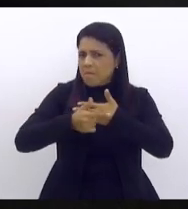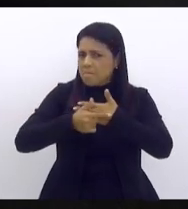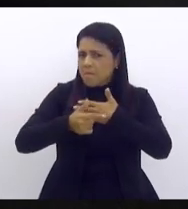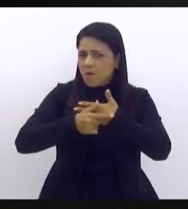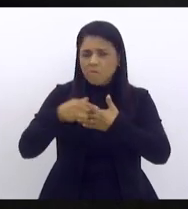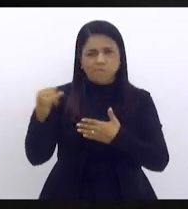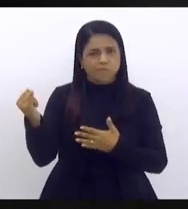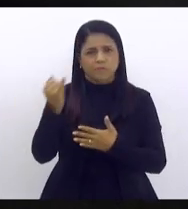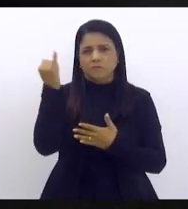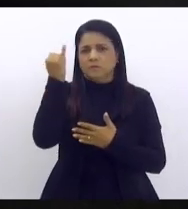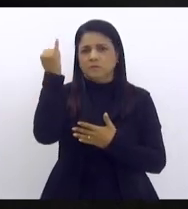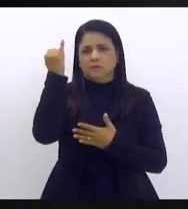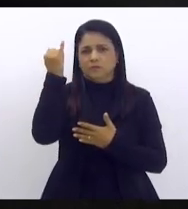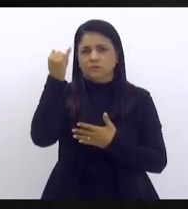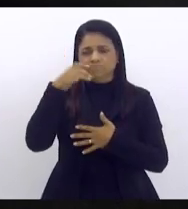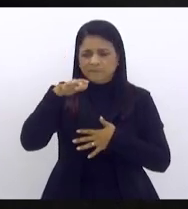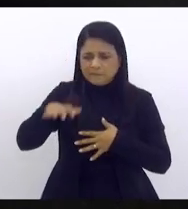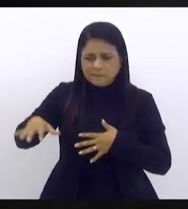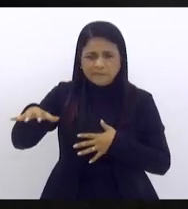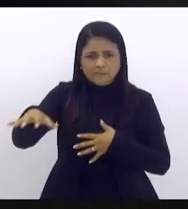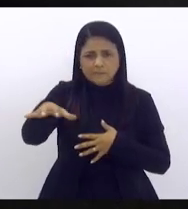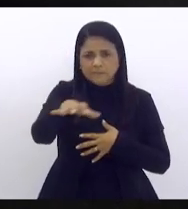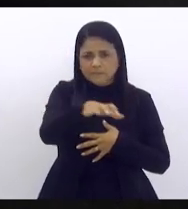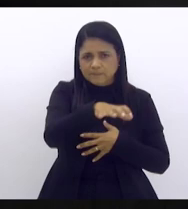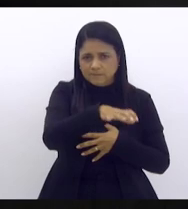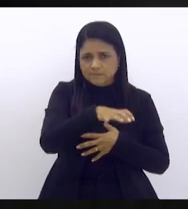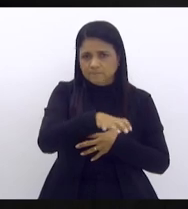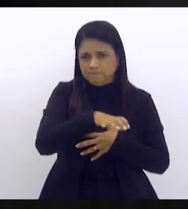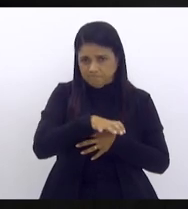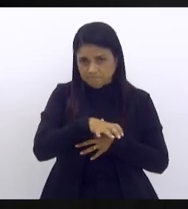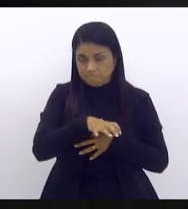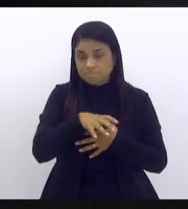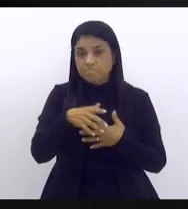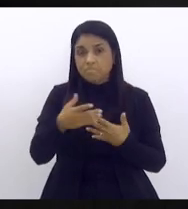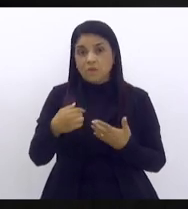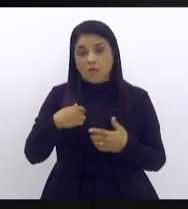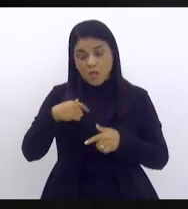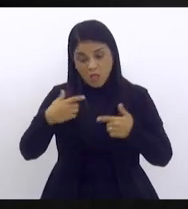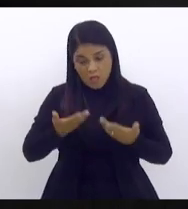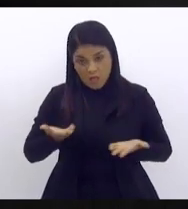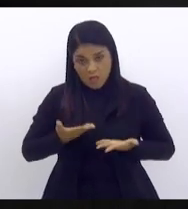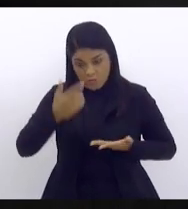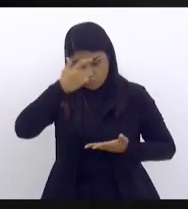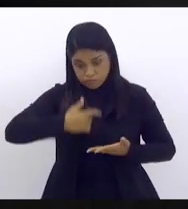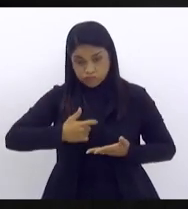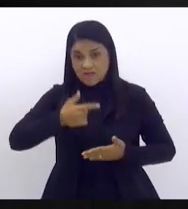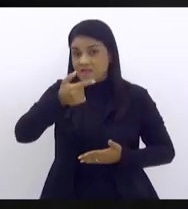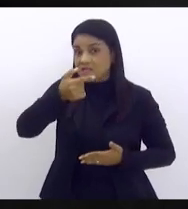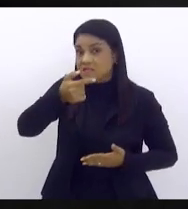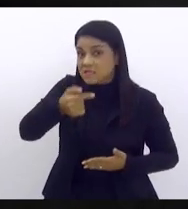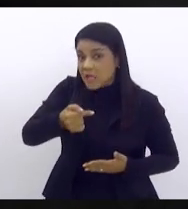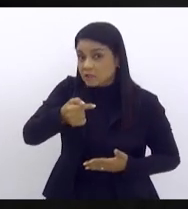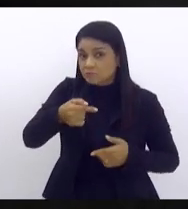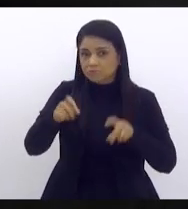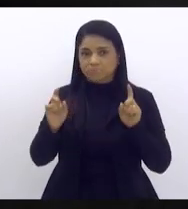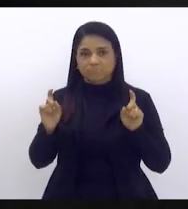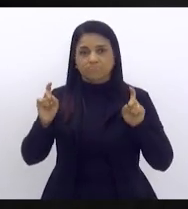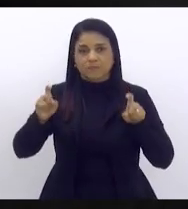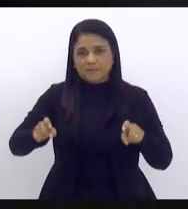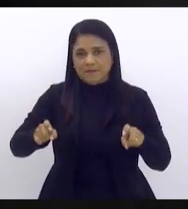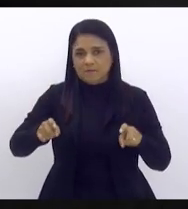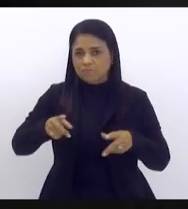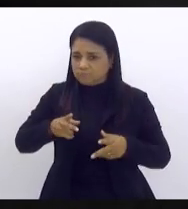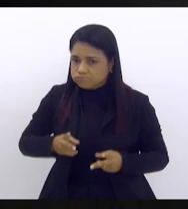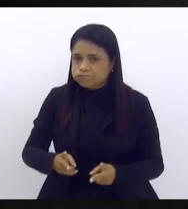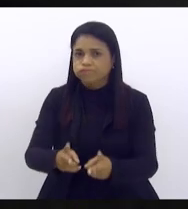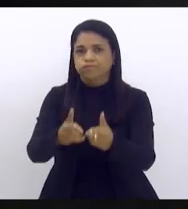casa, em vários setores. E eu já estou aqui no meu 7º mandato consecutivo, né? Então, assim,